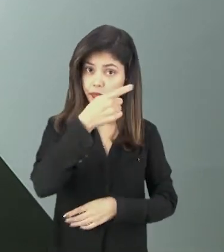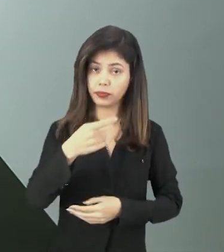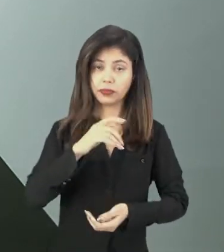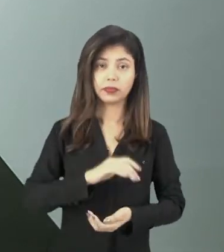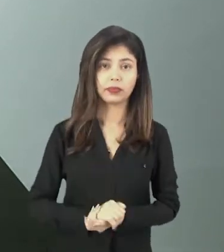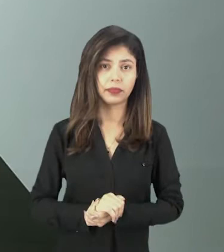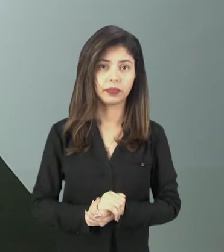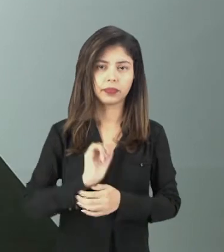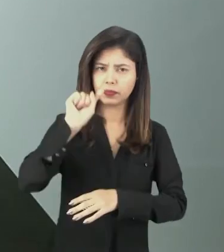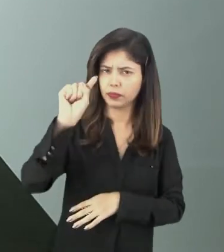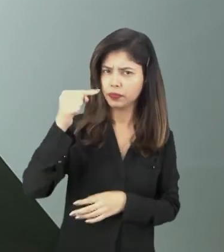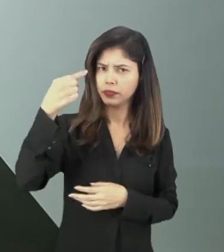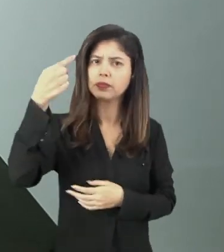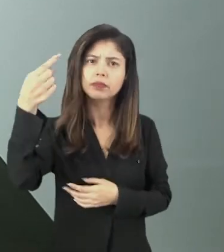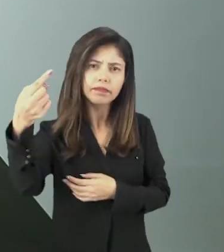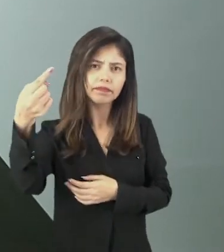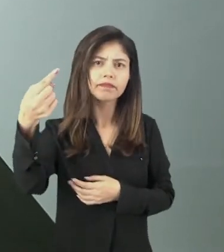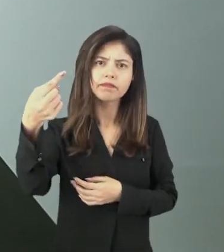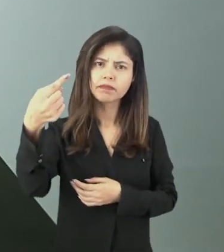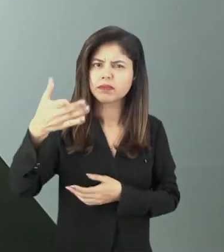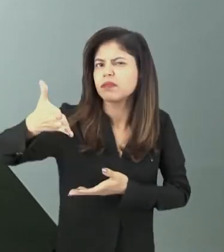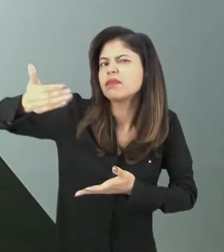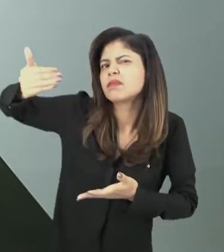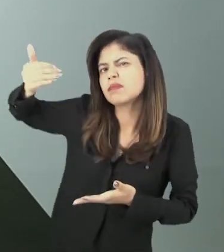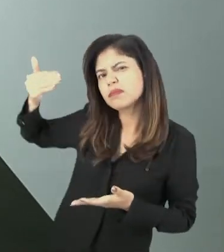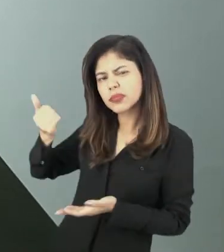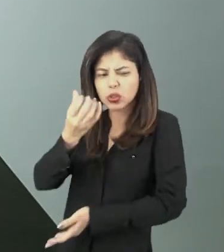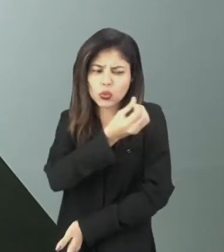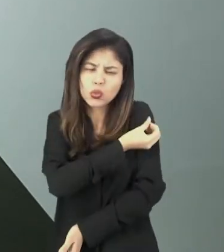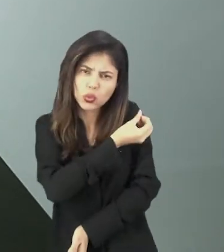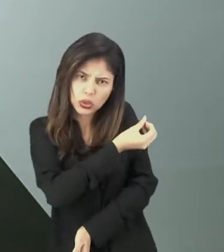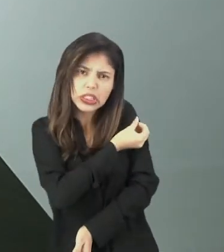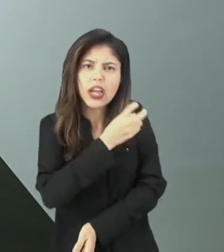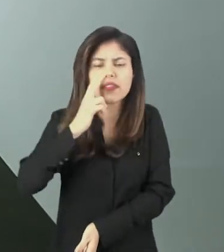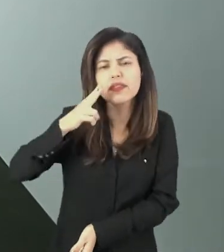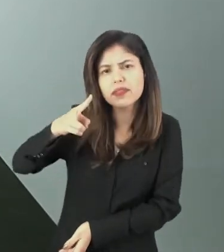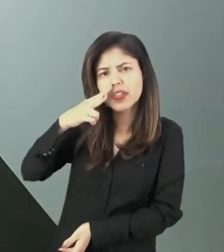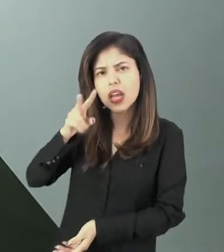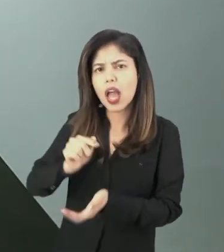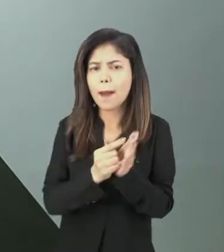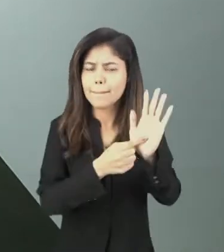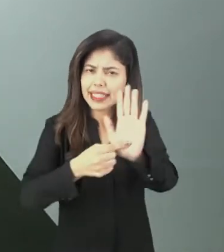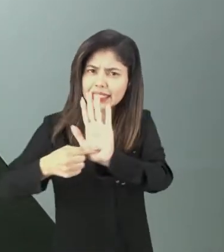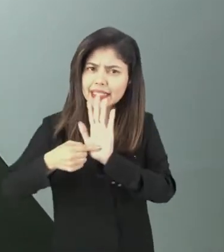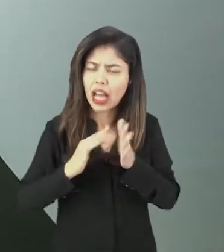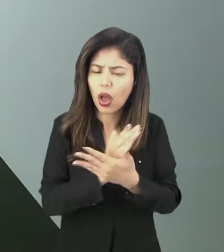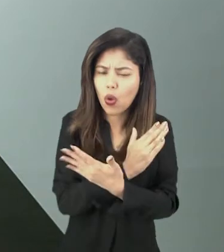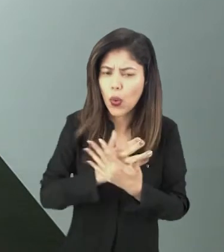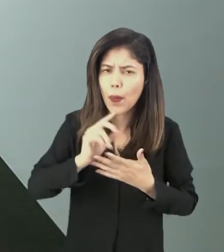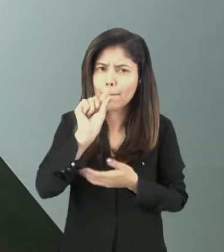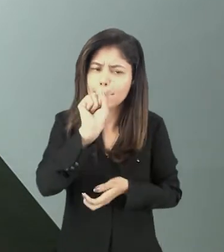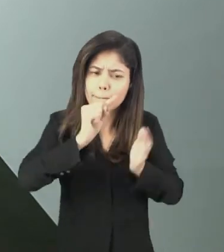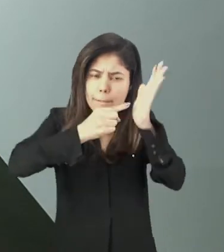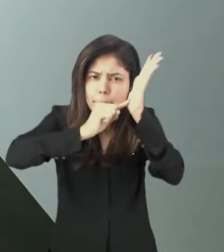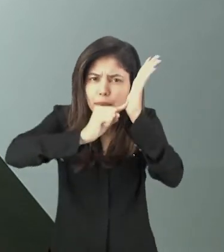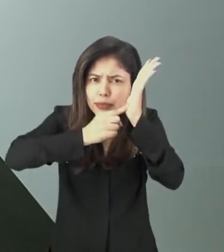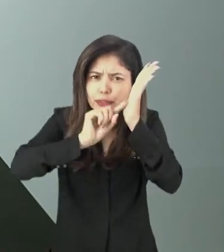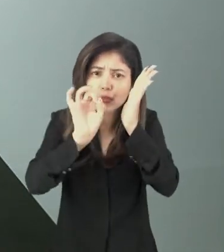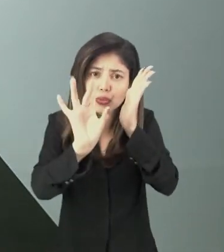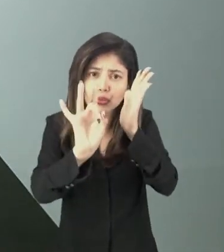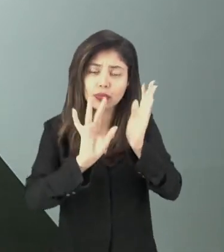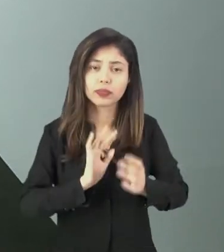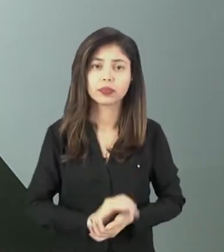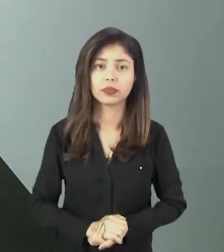mas depois do quinto ano lá no sexto em diante você vai ver ele sendo representada apenas como um pontinho